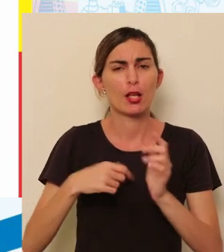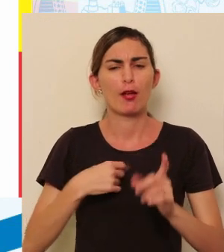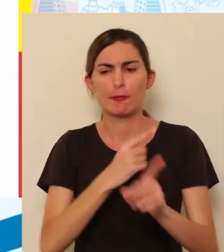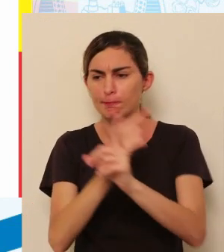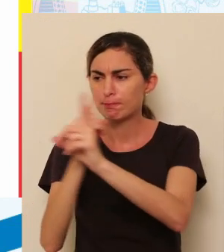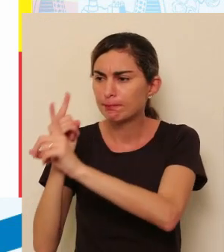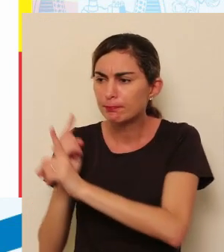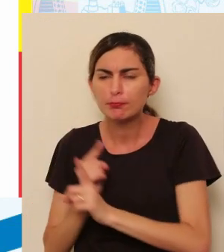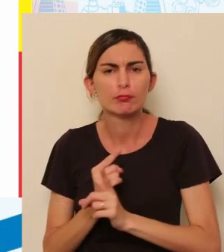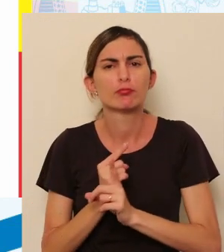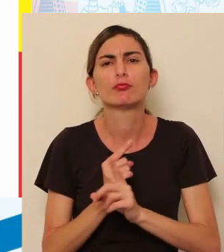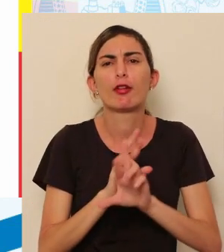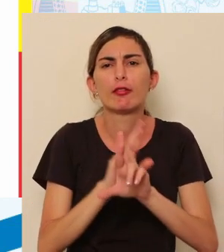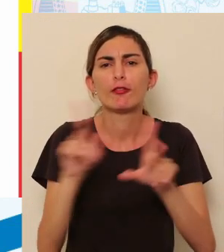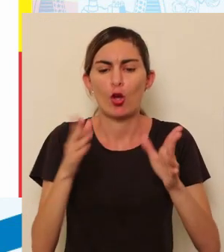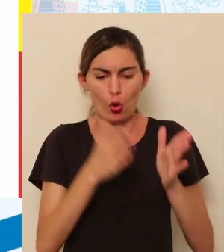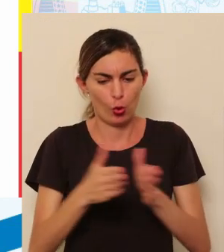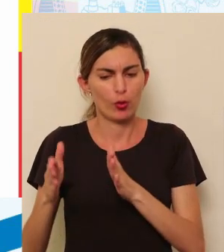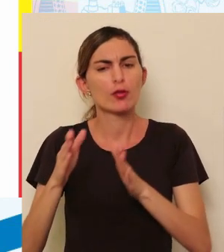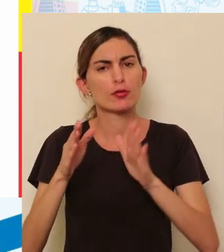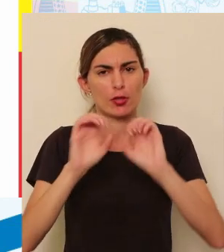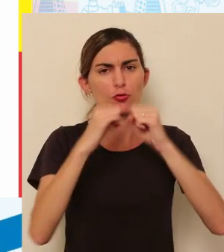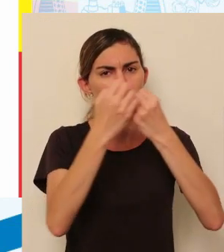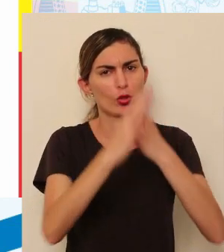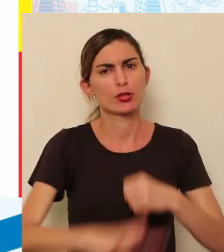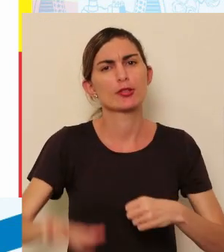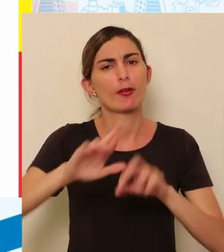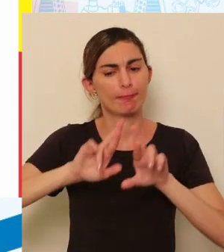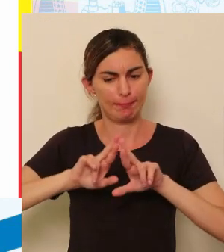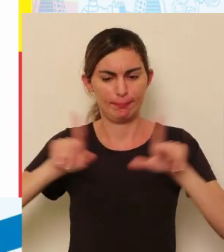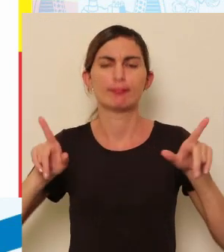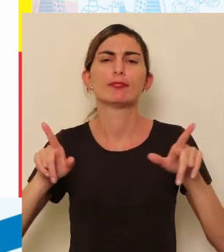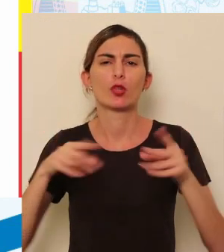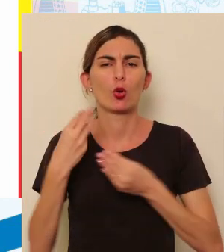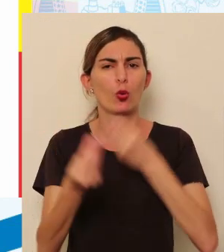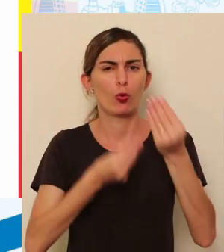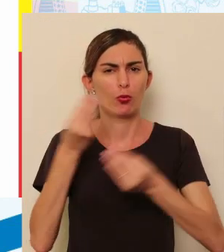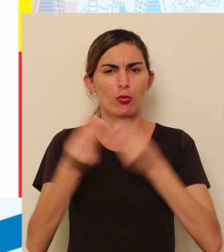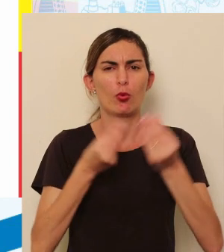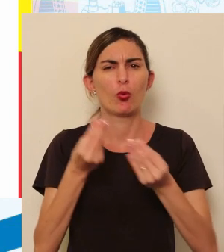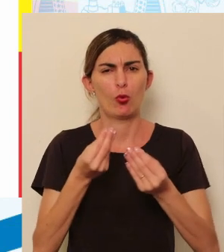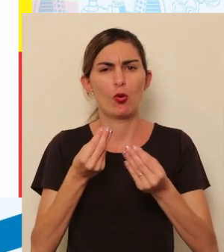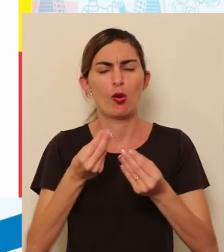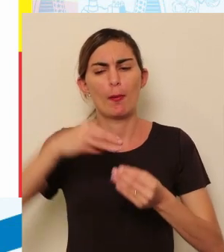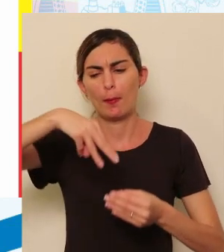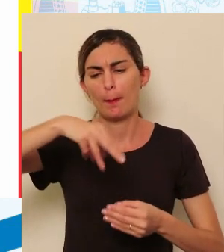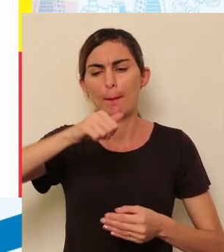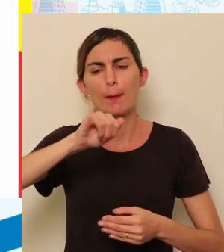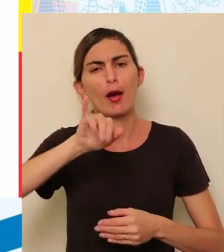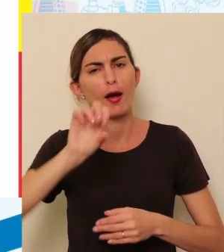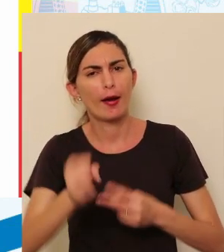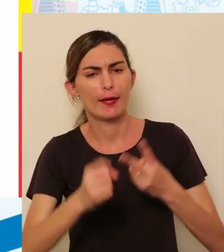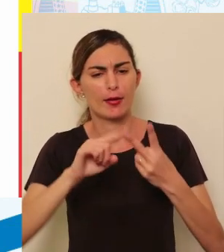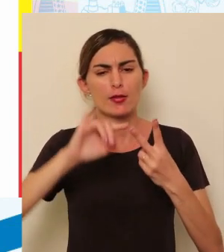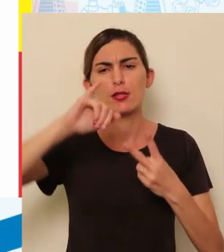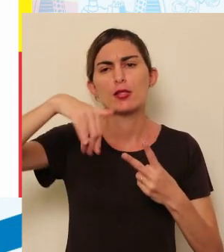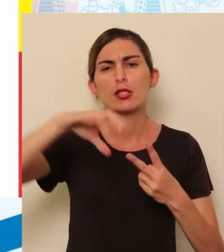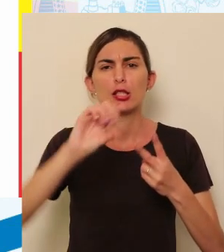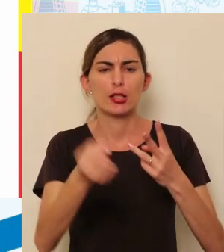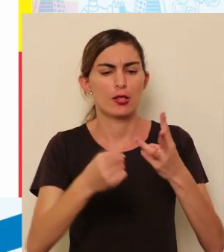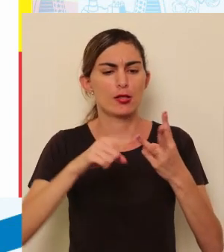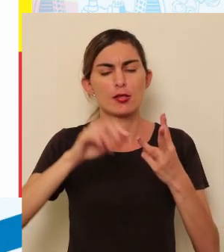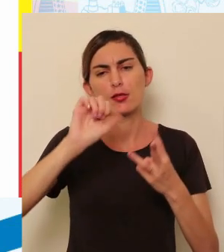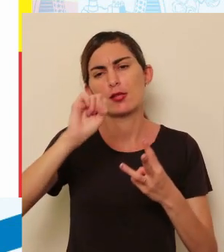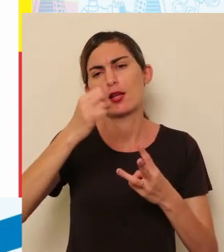eles tendo encontrado aqui organizações sociais bem complexas, como foi o caso dos maias, incas